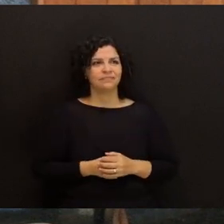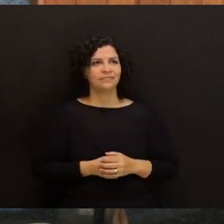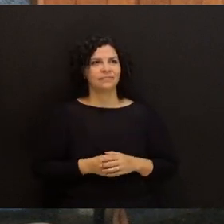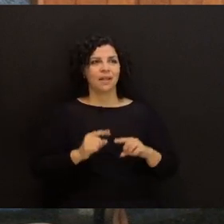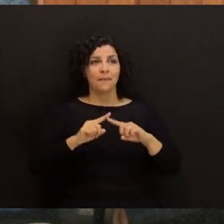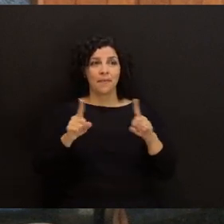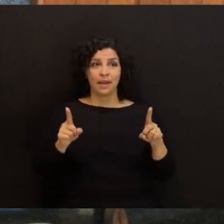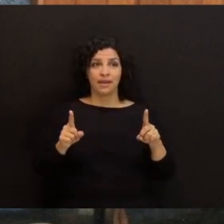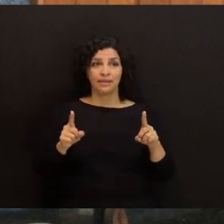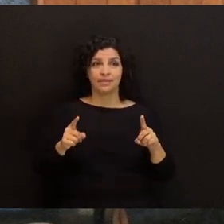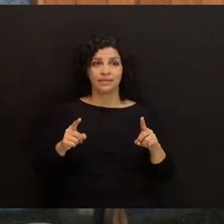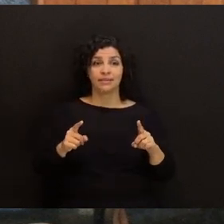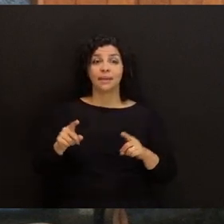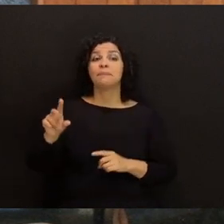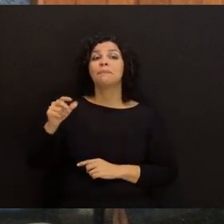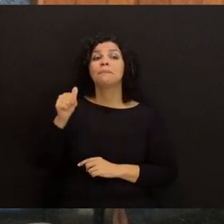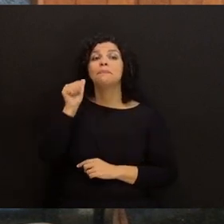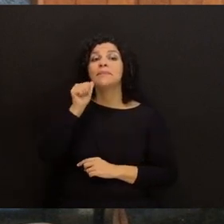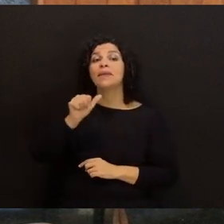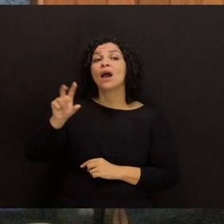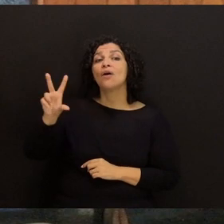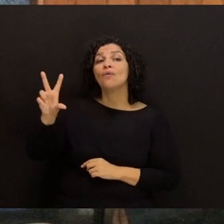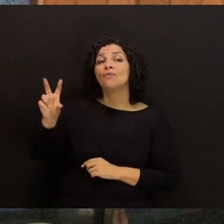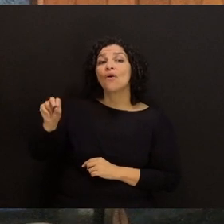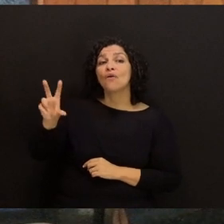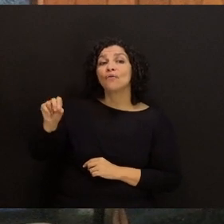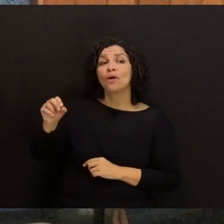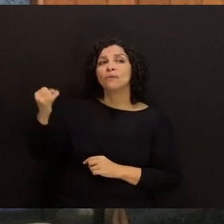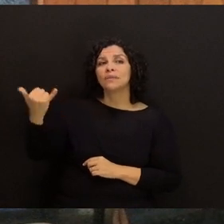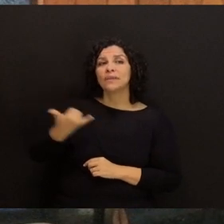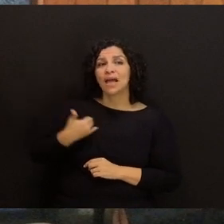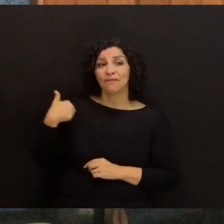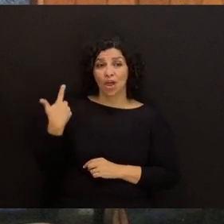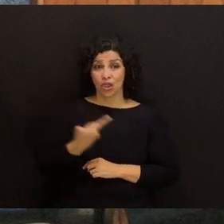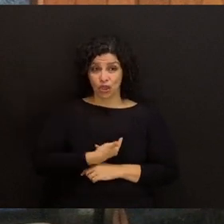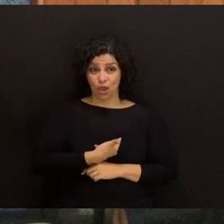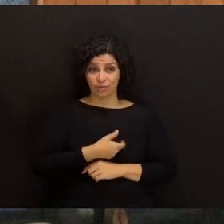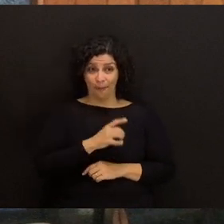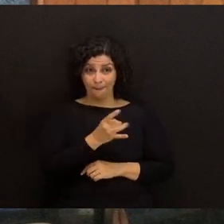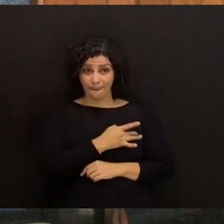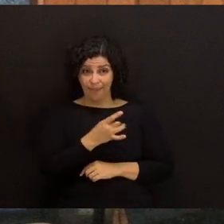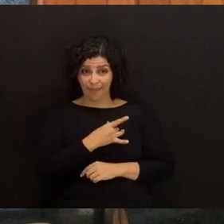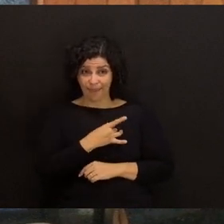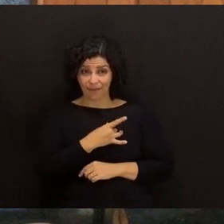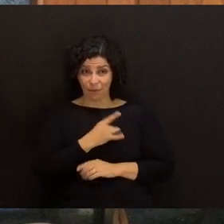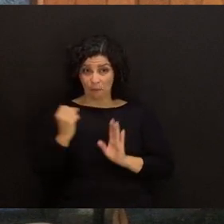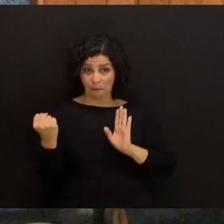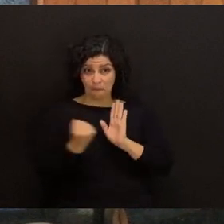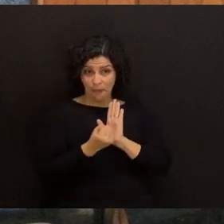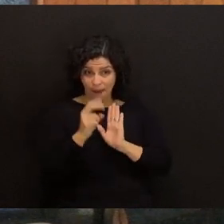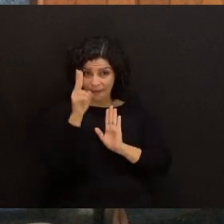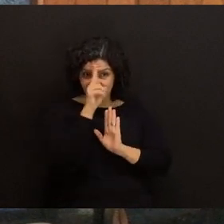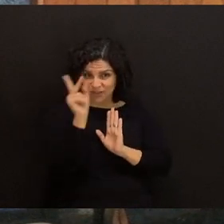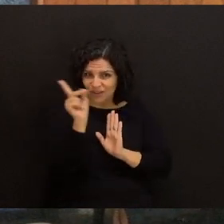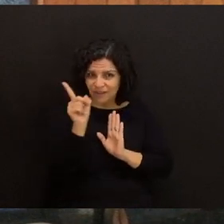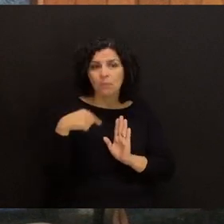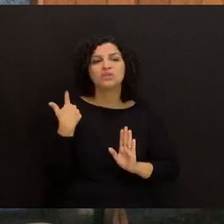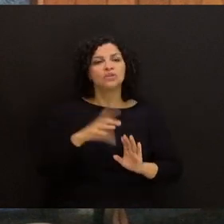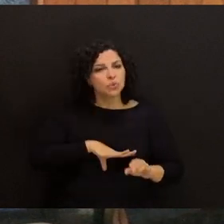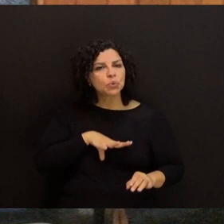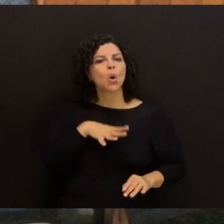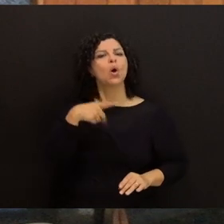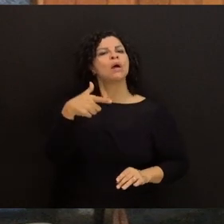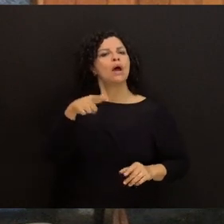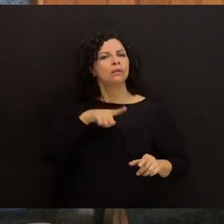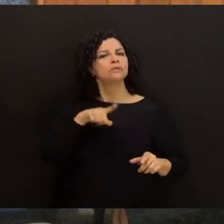mas a minha avó já me dizia que os covardes não fazem parte da história são os Corajosos que fazem parte da